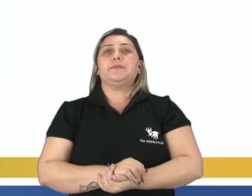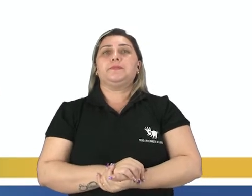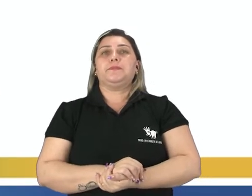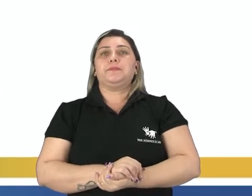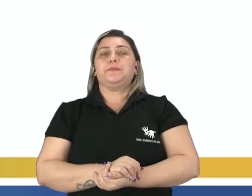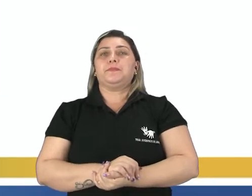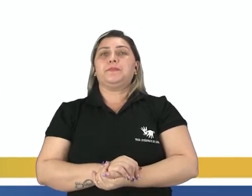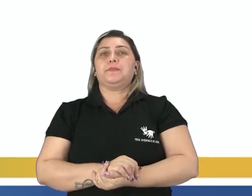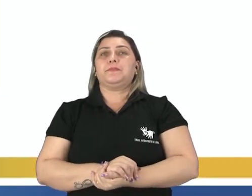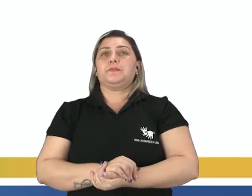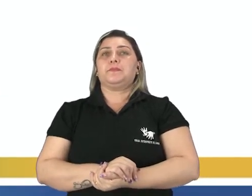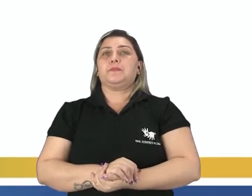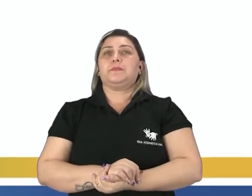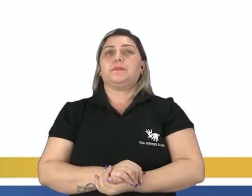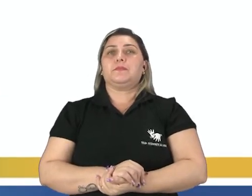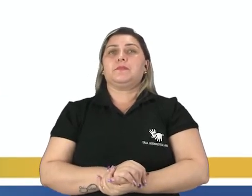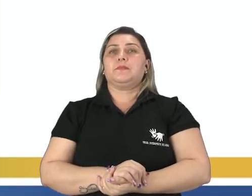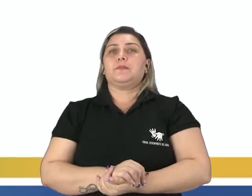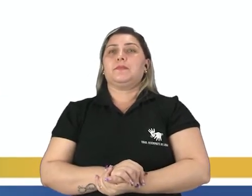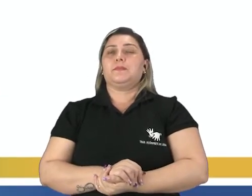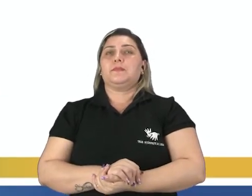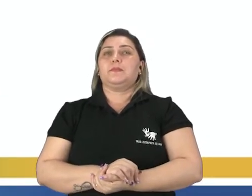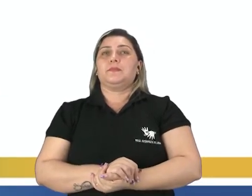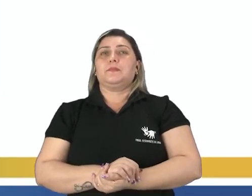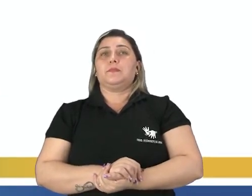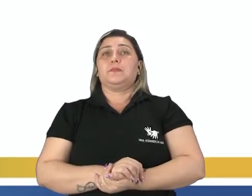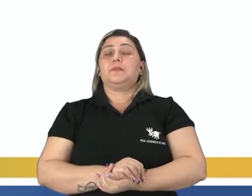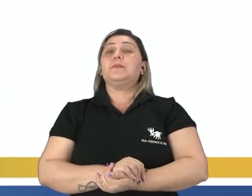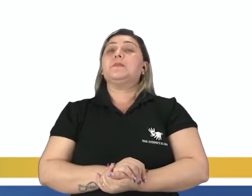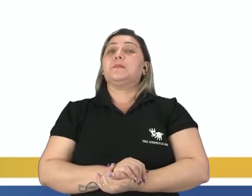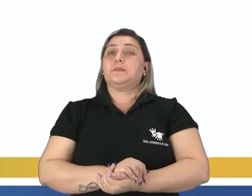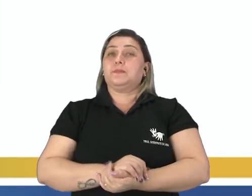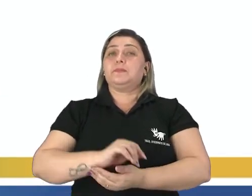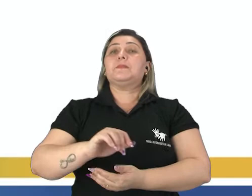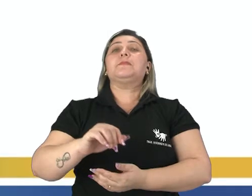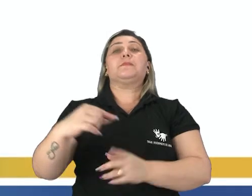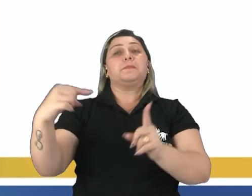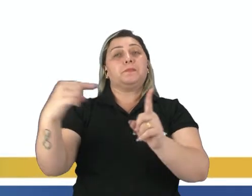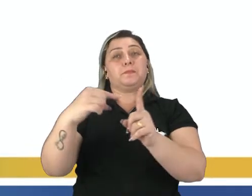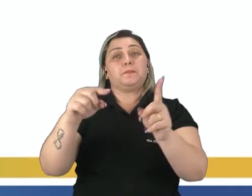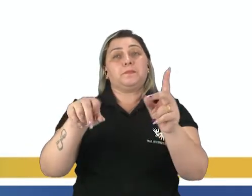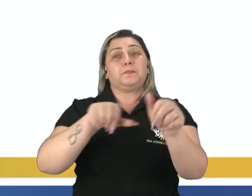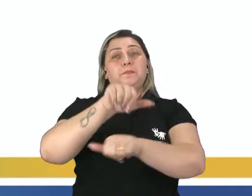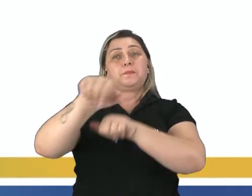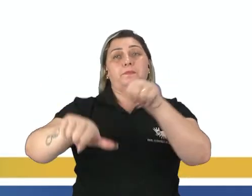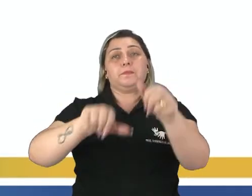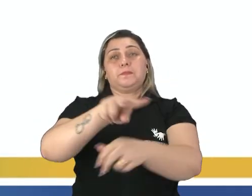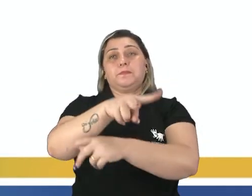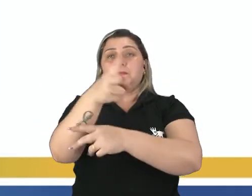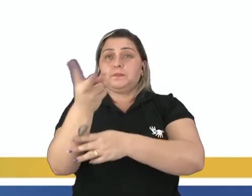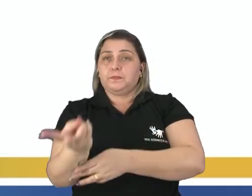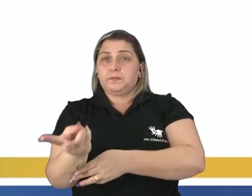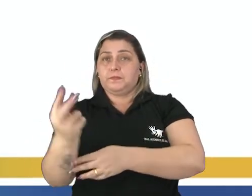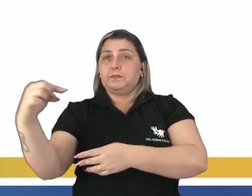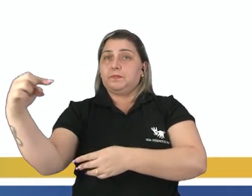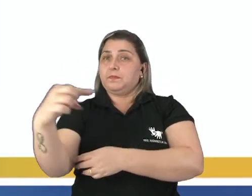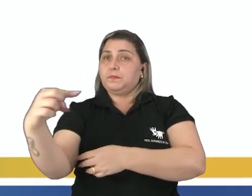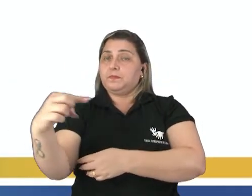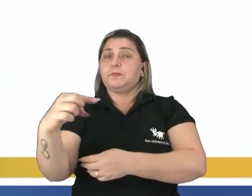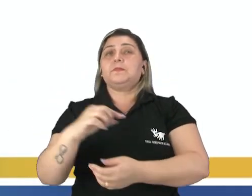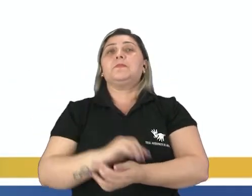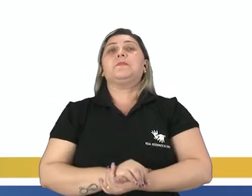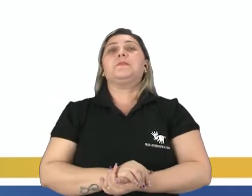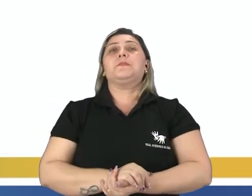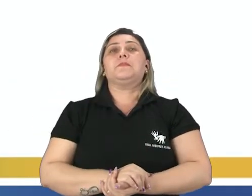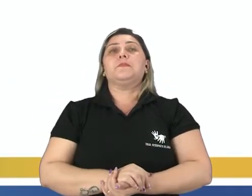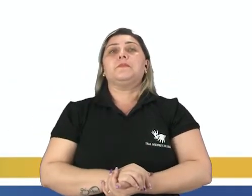eles passam para o lado direito, que é o nosso segundo membro, com o sinal oposto, né, ou seja, com o sinal de